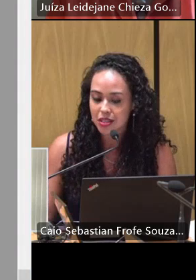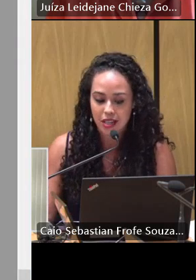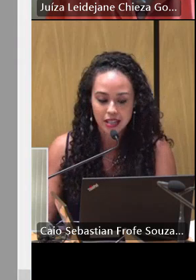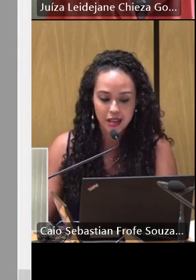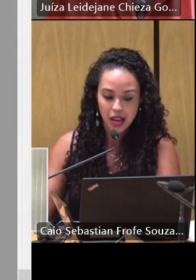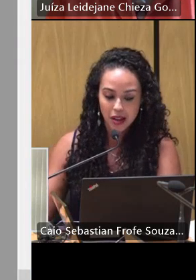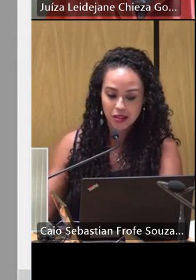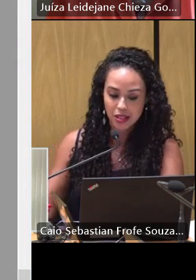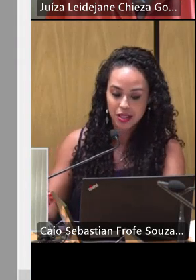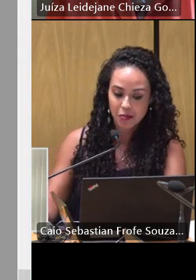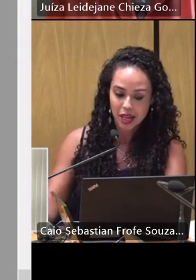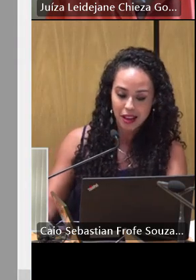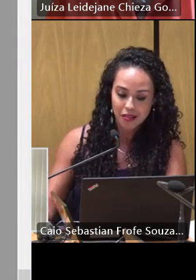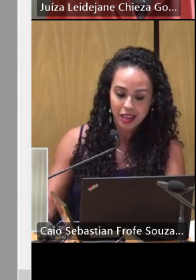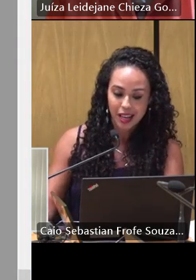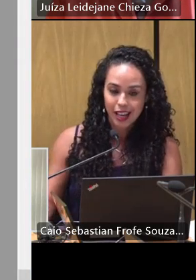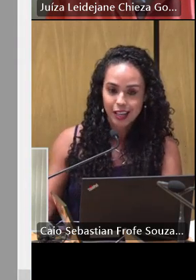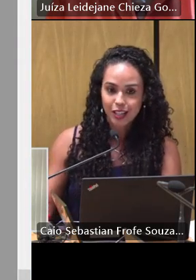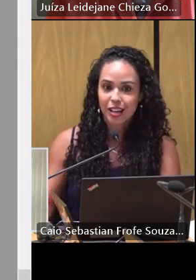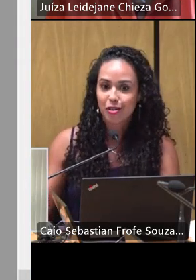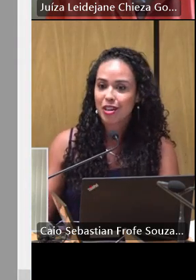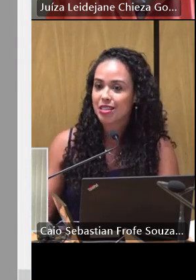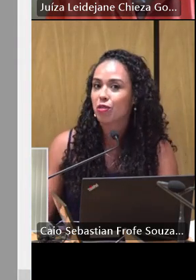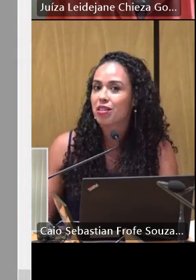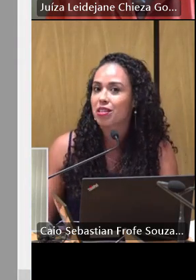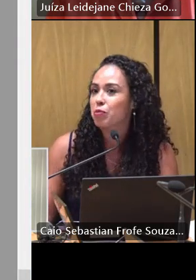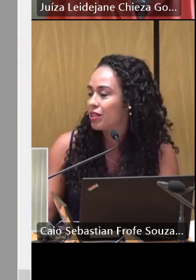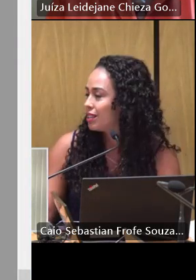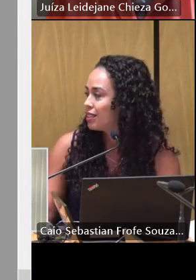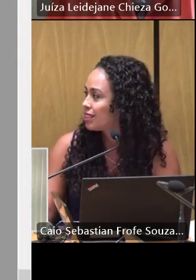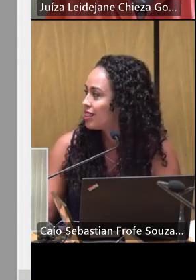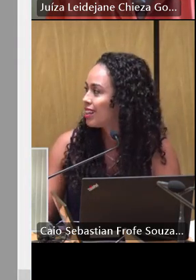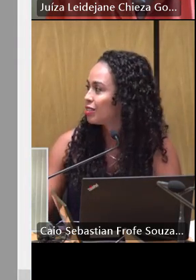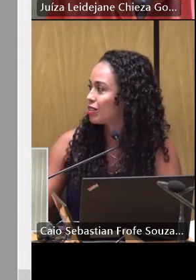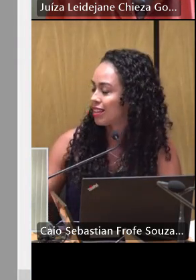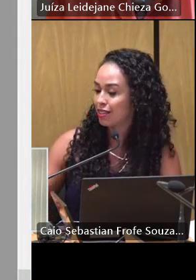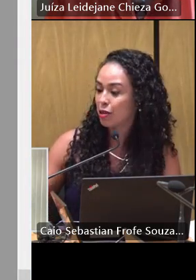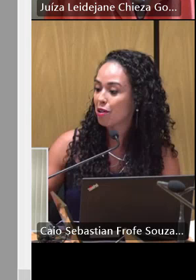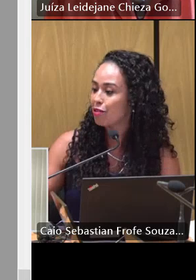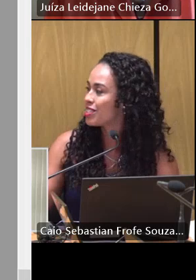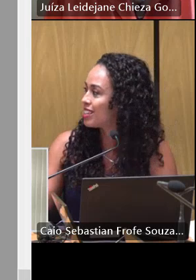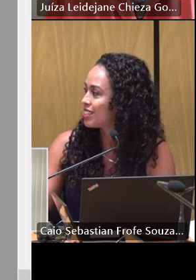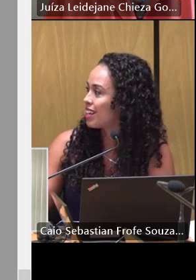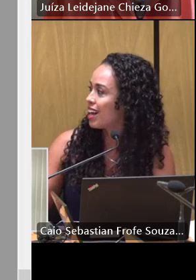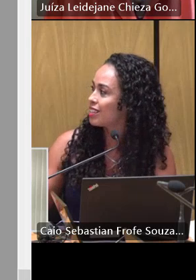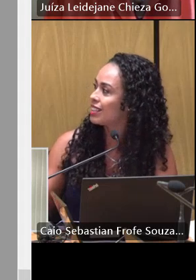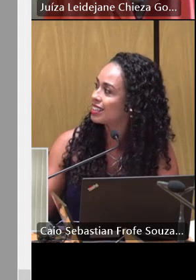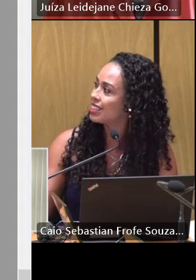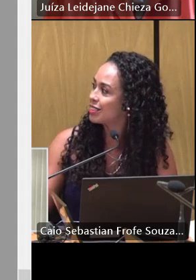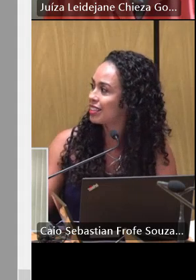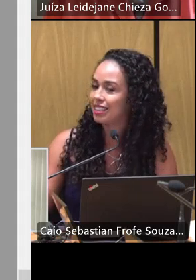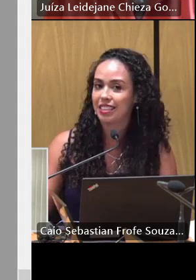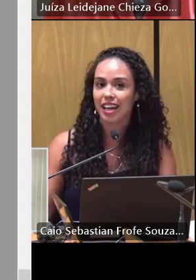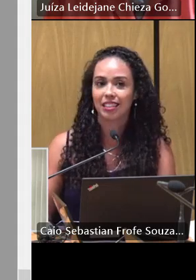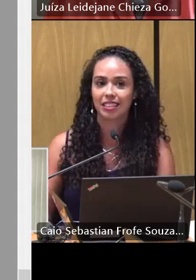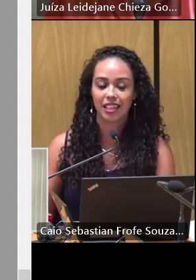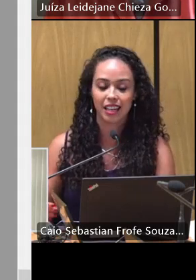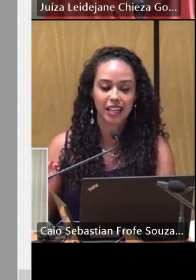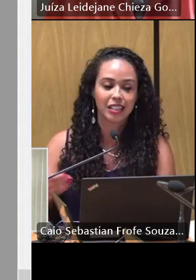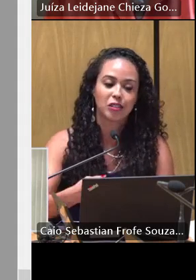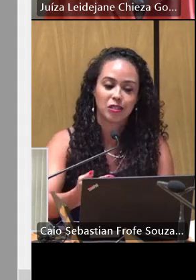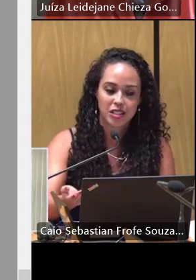de silenciamento a gente também teve a gente tem que conhecer todas as potências né que também foram silenciadas seguem sendo silenciadas